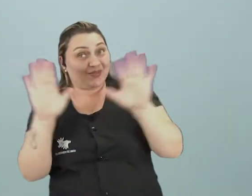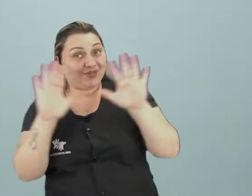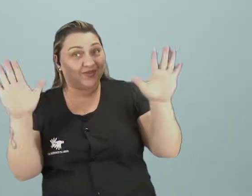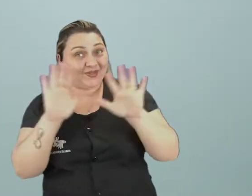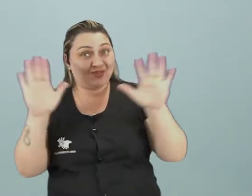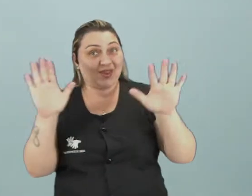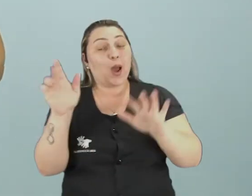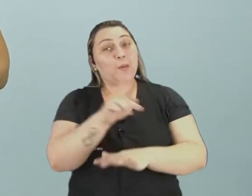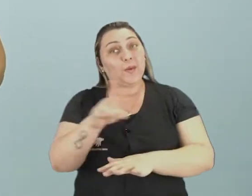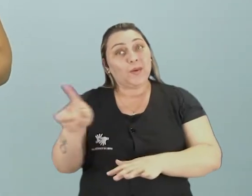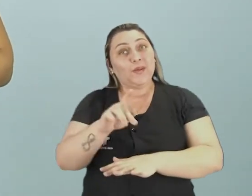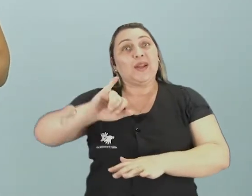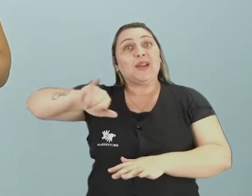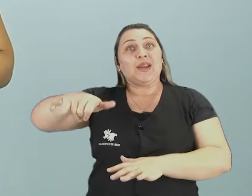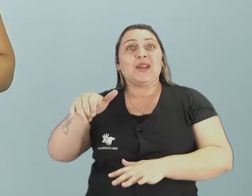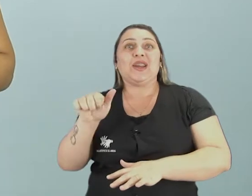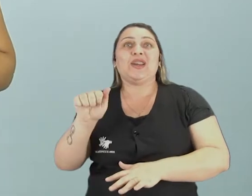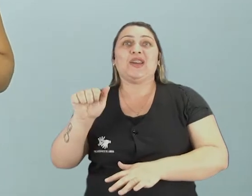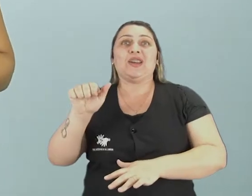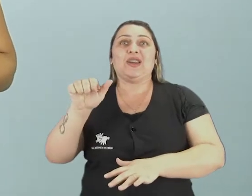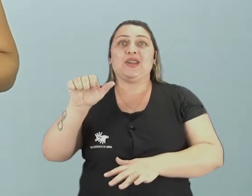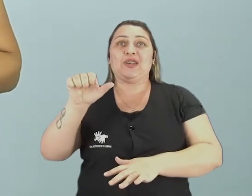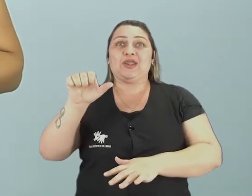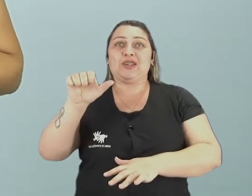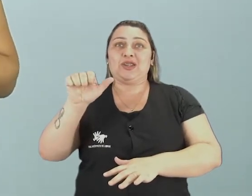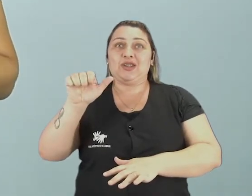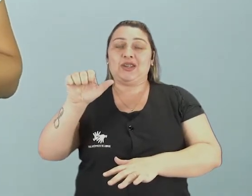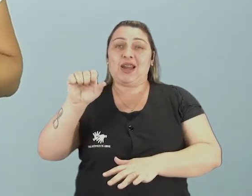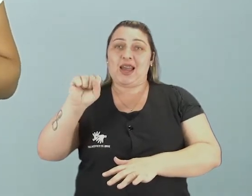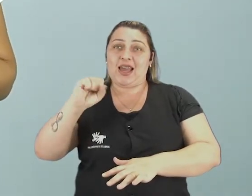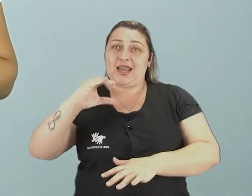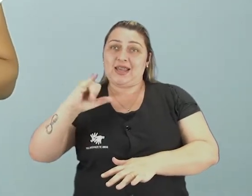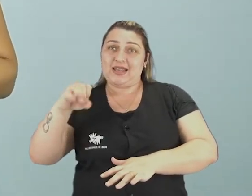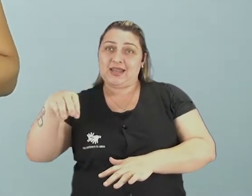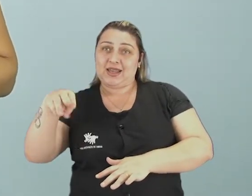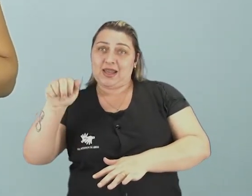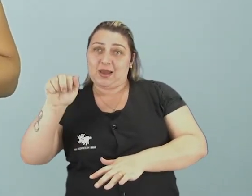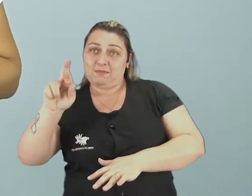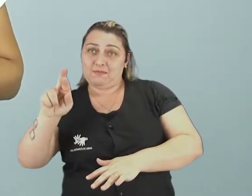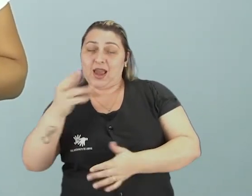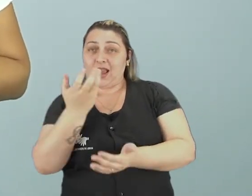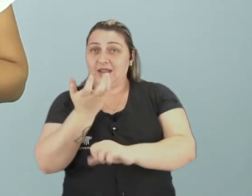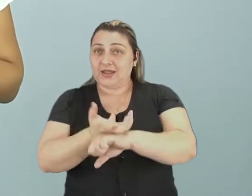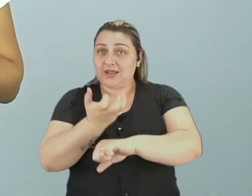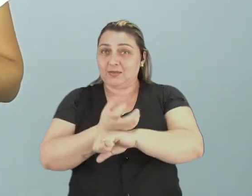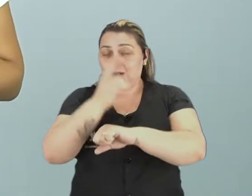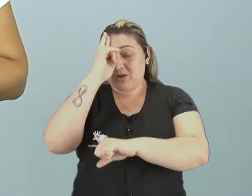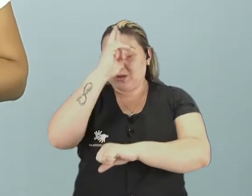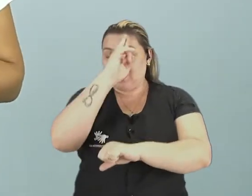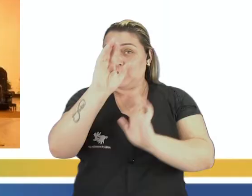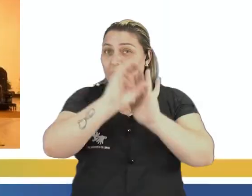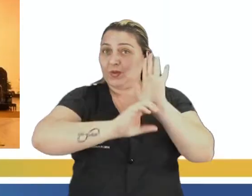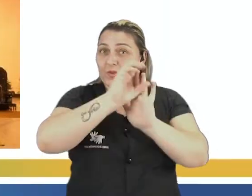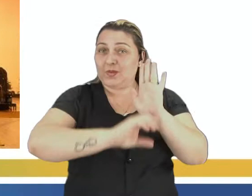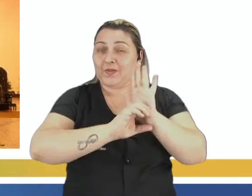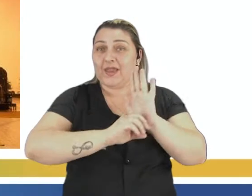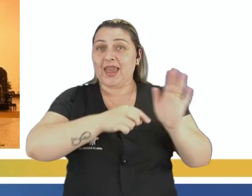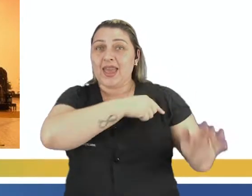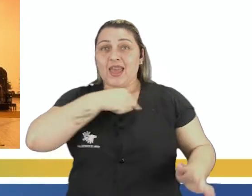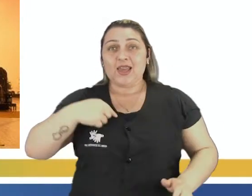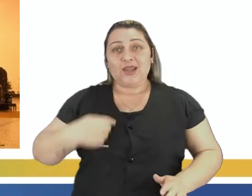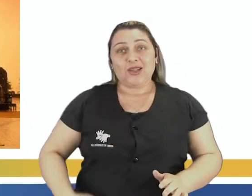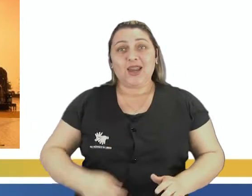Olá, eu sou a professora Jacimar, vou ministrar a disciplina de História e o nosso conteúdo é China